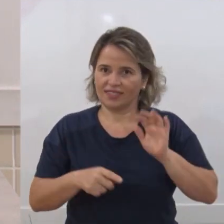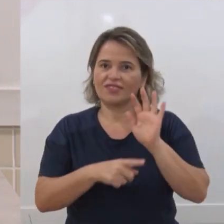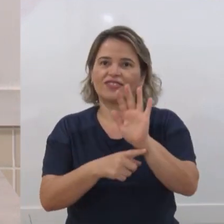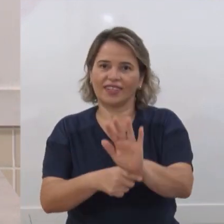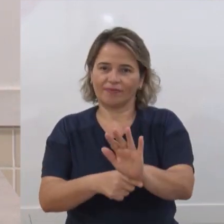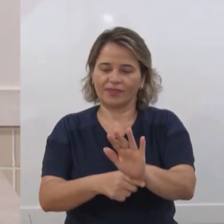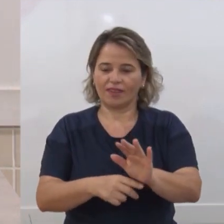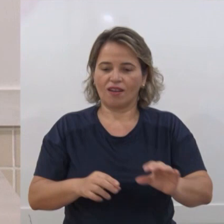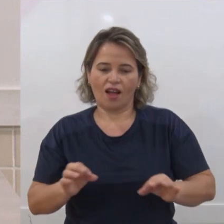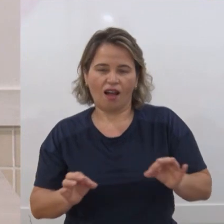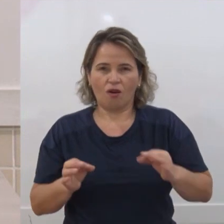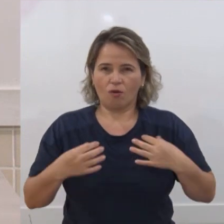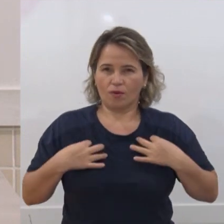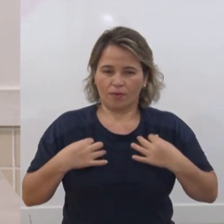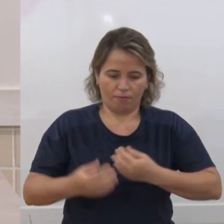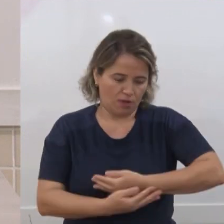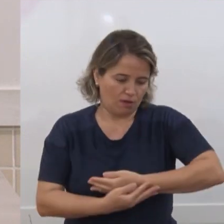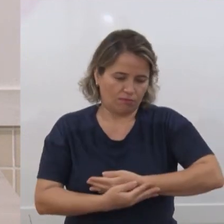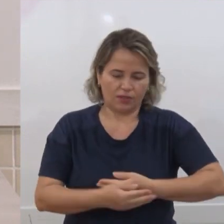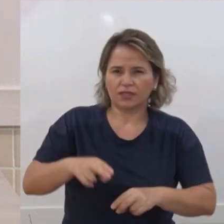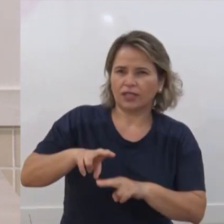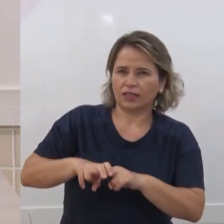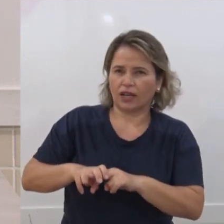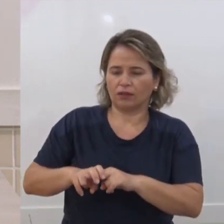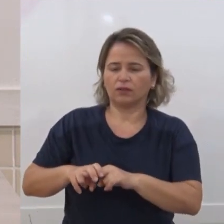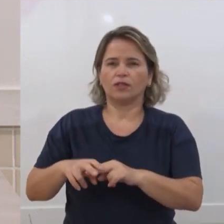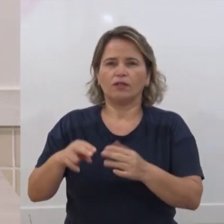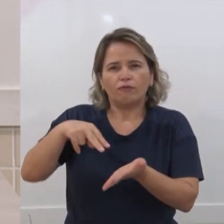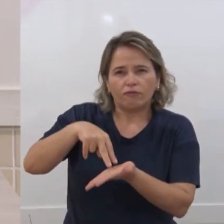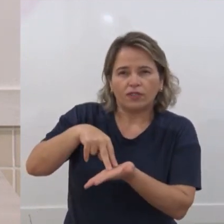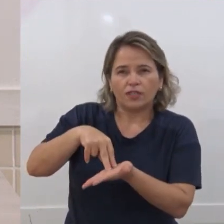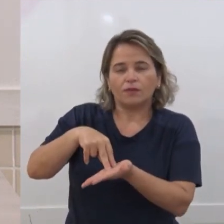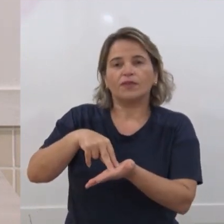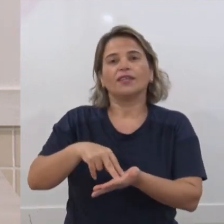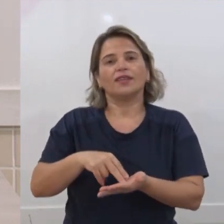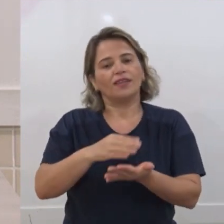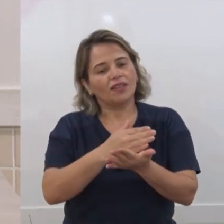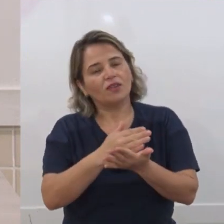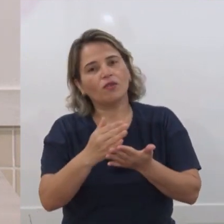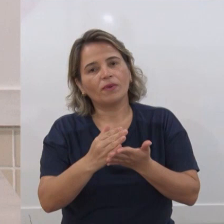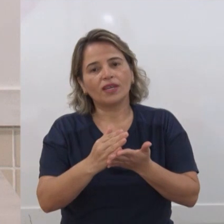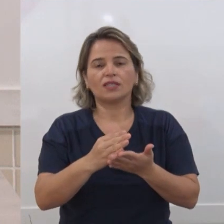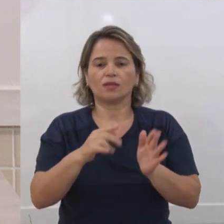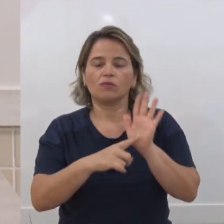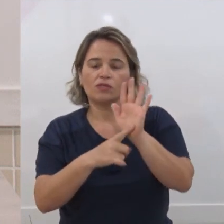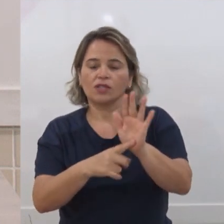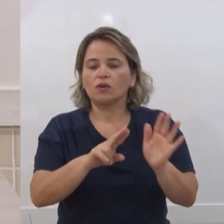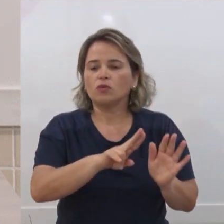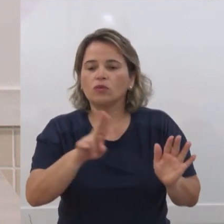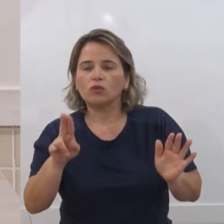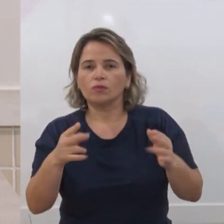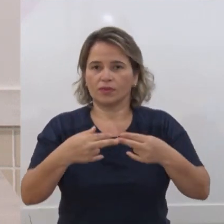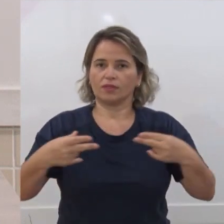ele de uma maneira que ele fique bem à vontade, em segurança, e comece a nomear para ele e